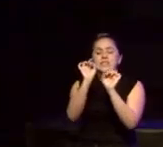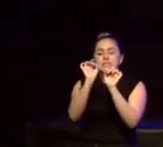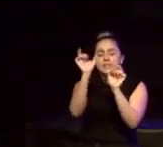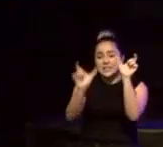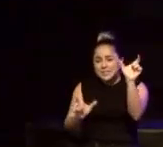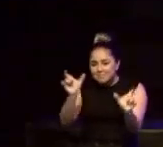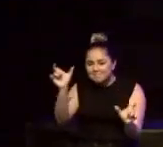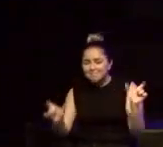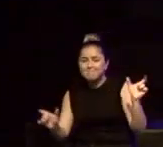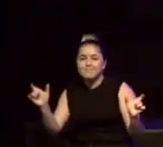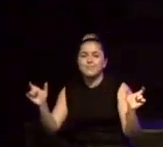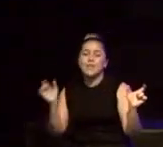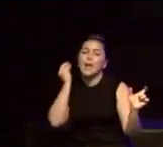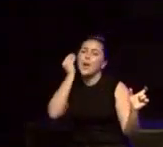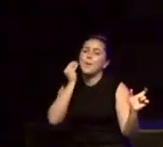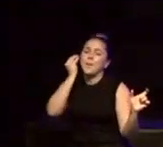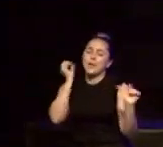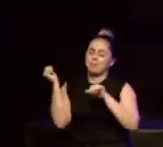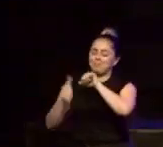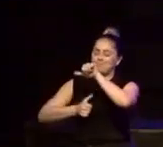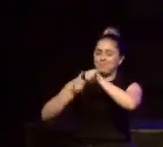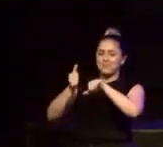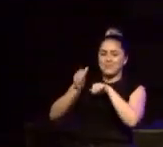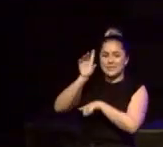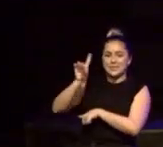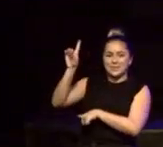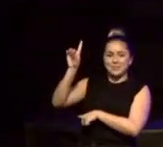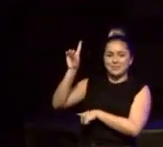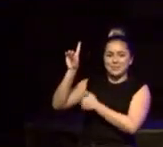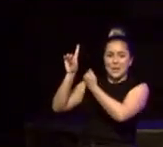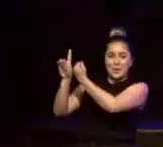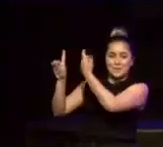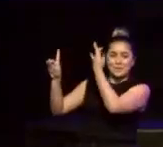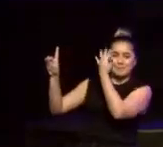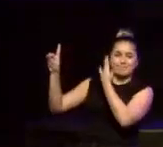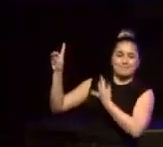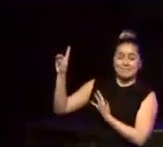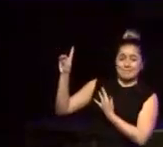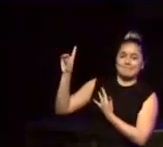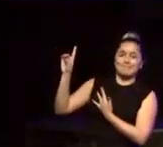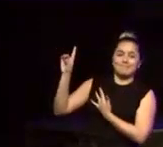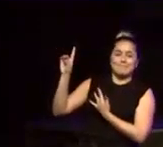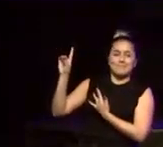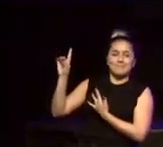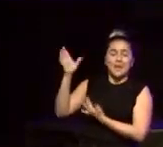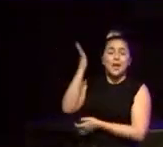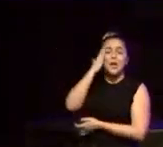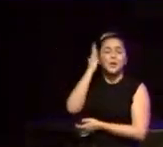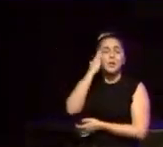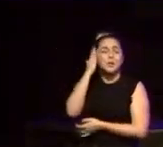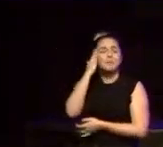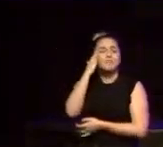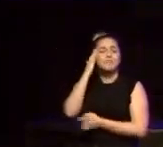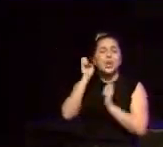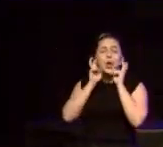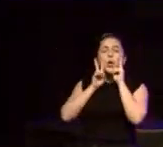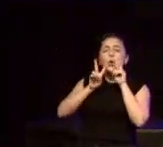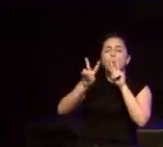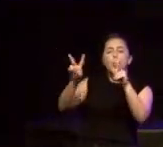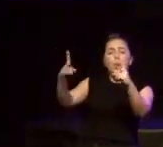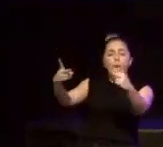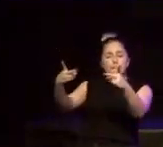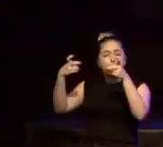nós vai experimentar a transformação que Deus tem para nós. E quem sabe a visão das pessoas ao mundo, no